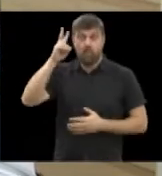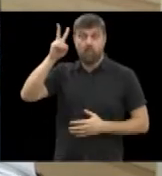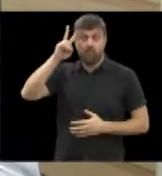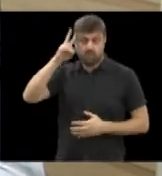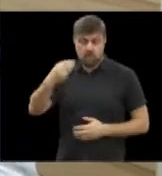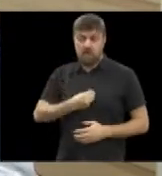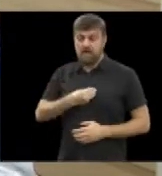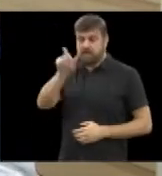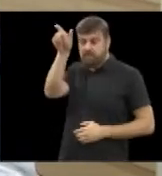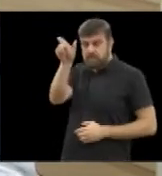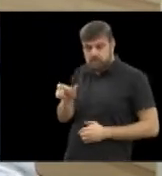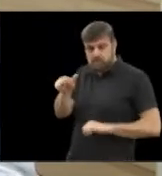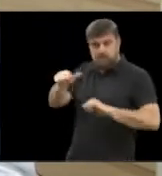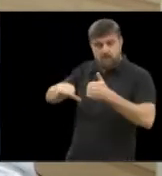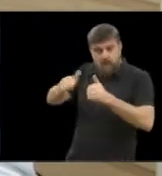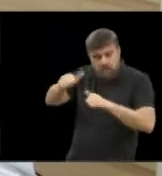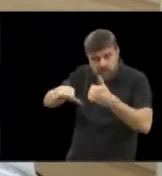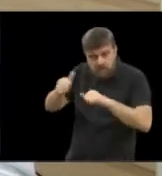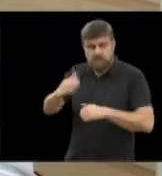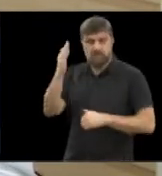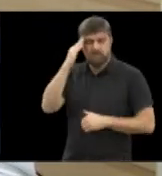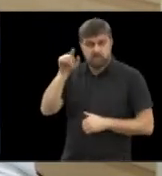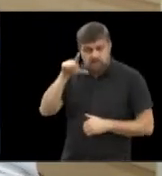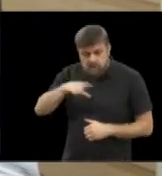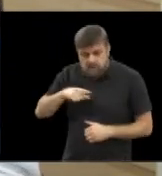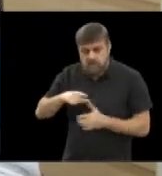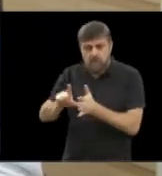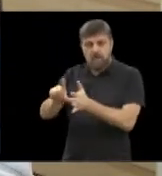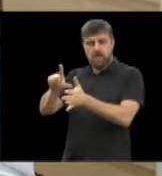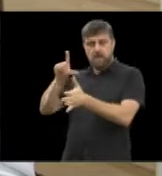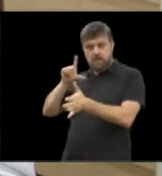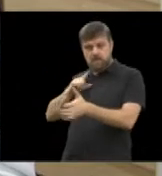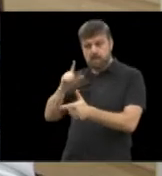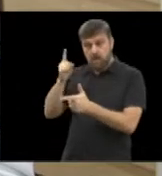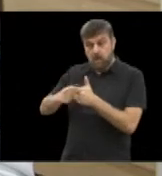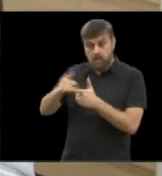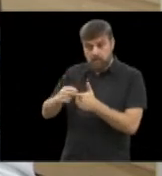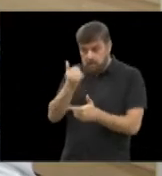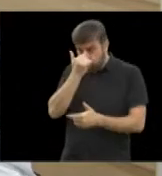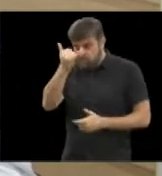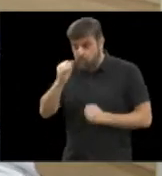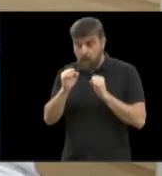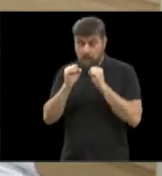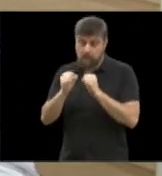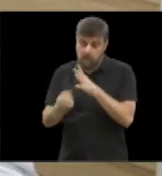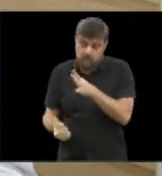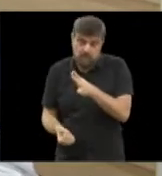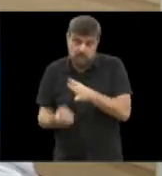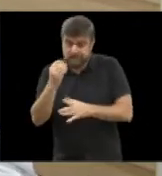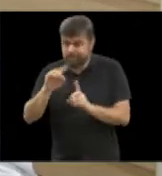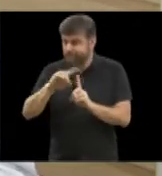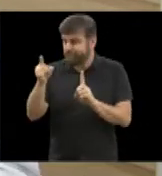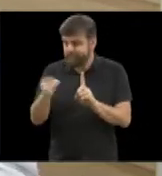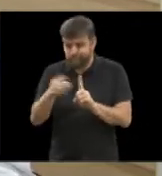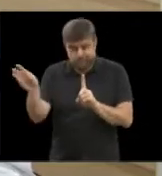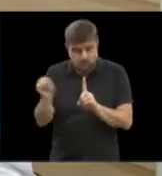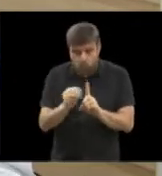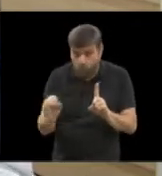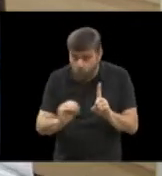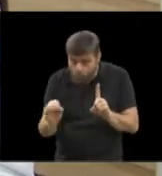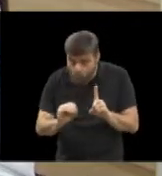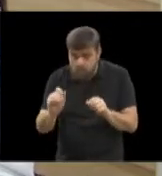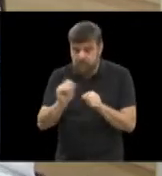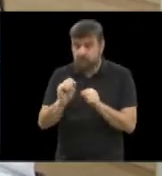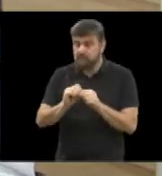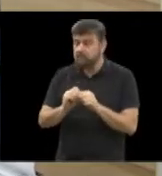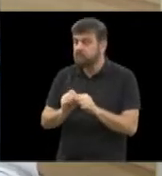do paciente, avalia se tem algum antecedente ou algum fator de risco que pode levar à infertilidade, faz o